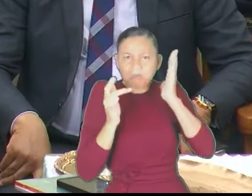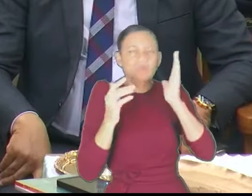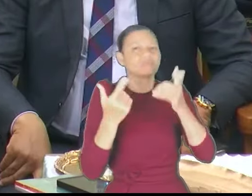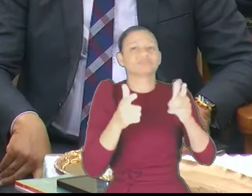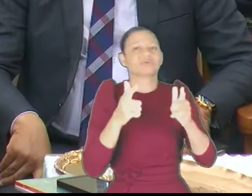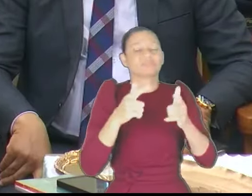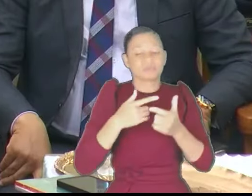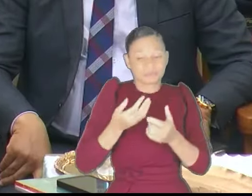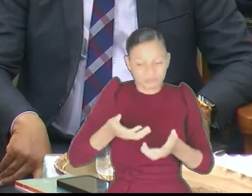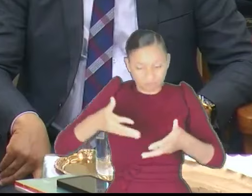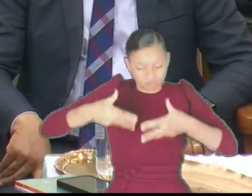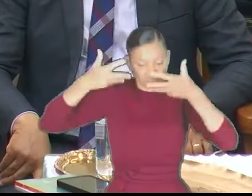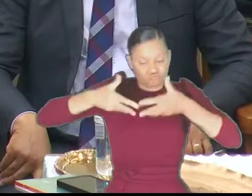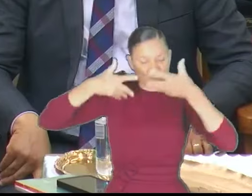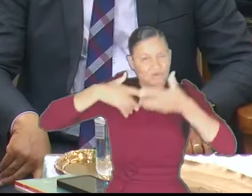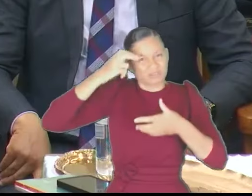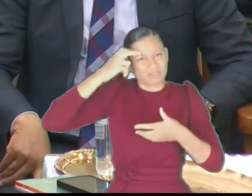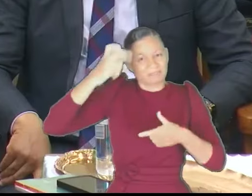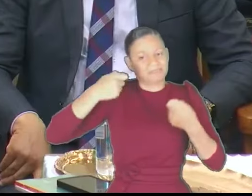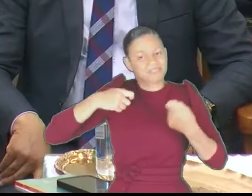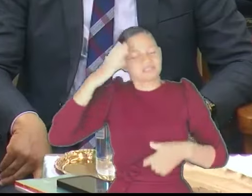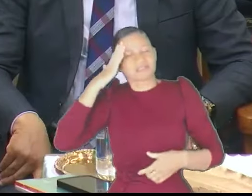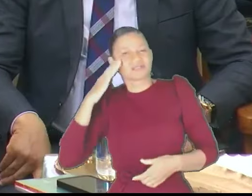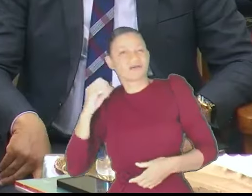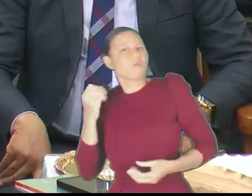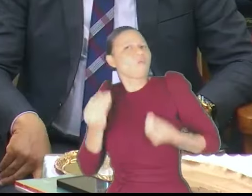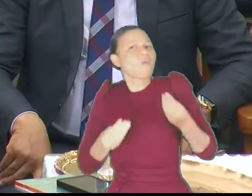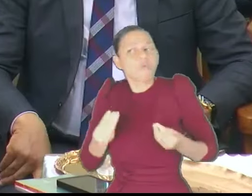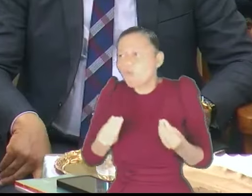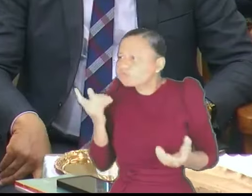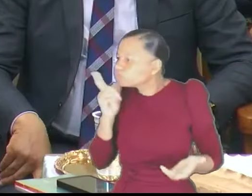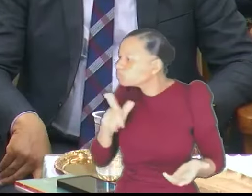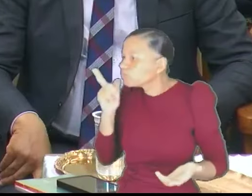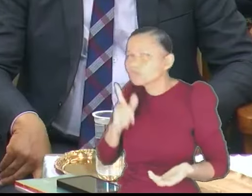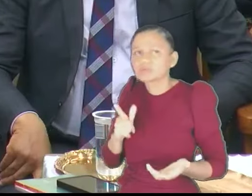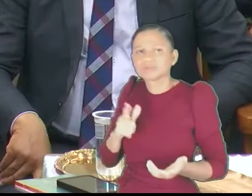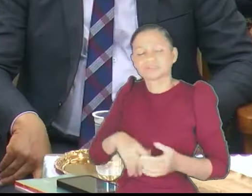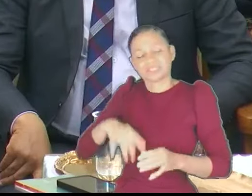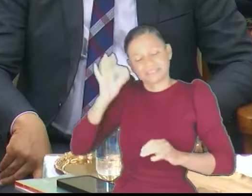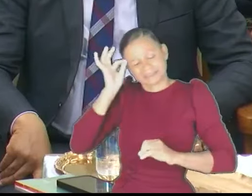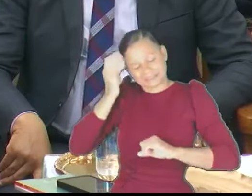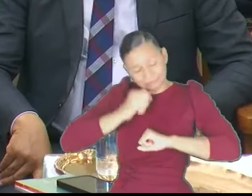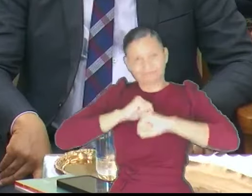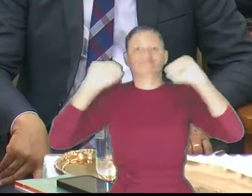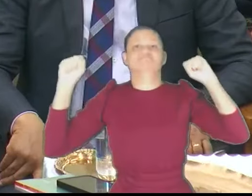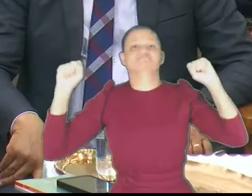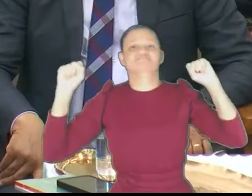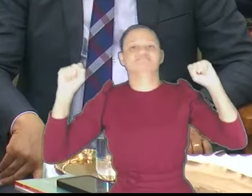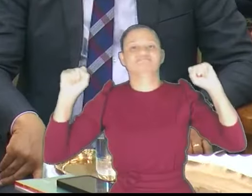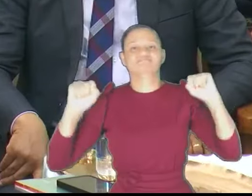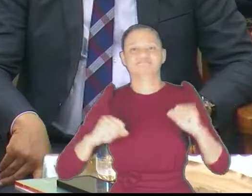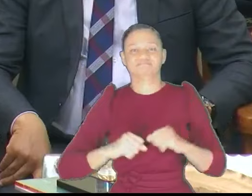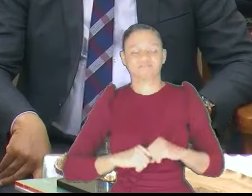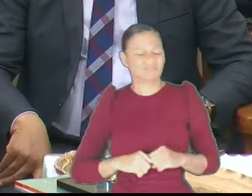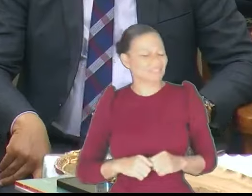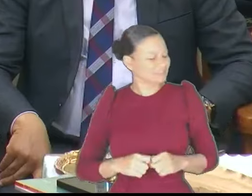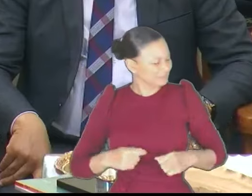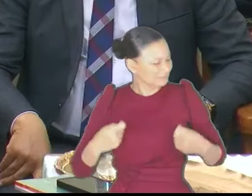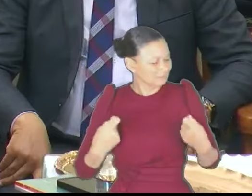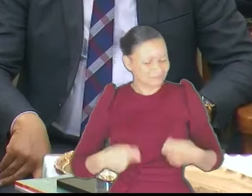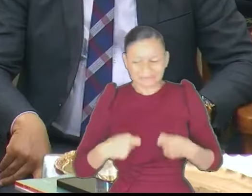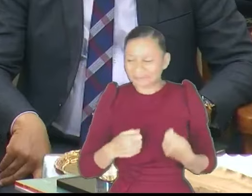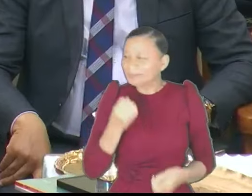ativa a inteligência. E para ativar a inteligência precisa da sabedoria. E como é que eu faço para pegar, pastor? Tem que levantar cedo. Tem que dar bom